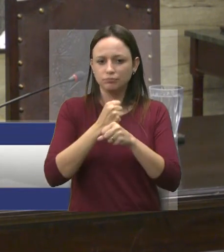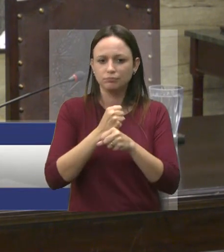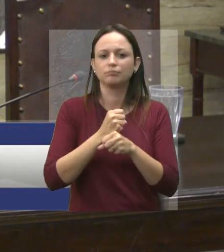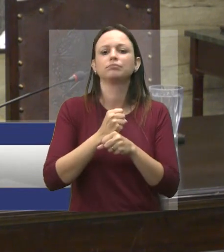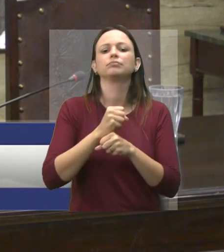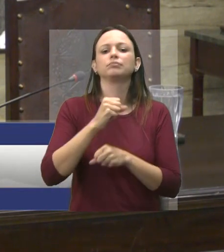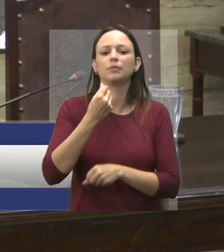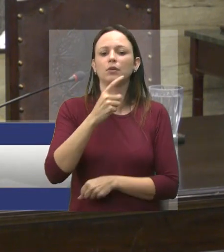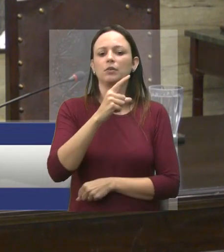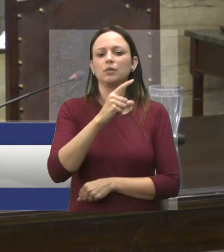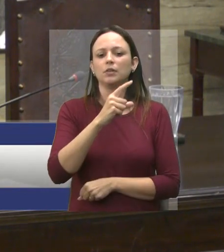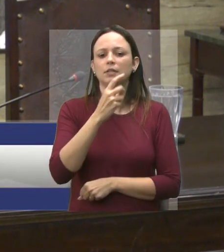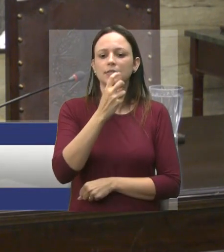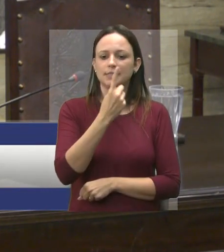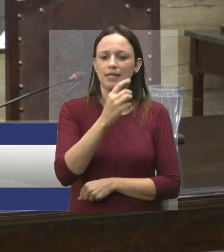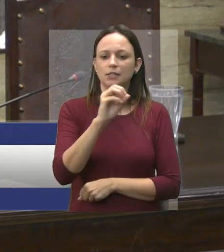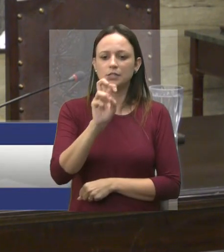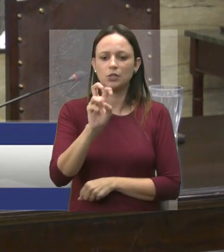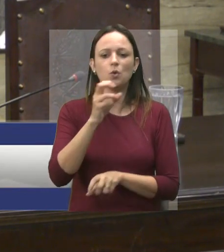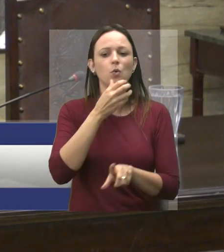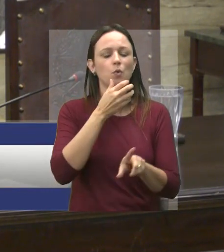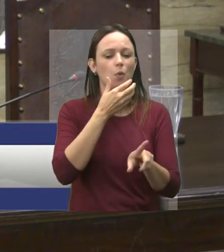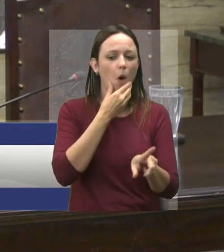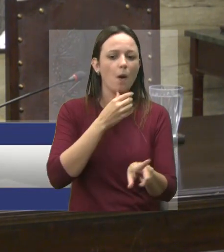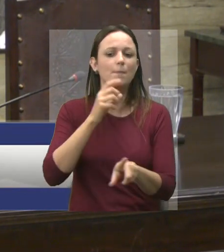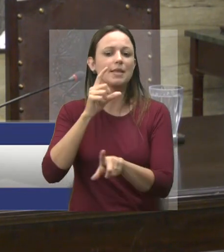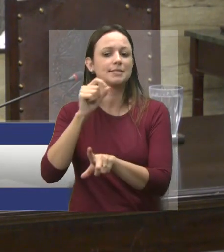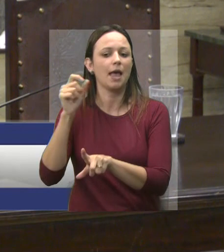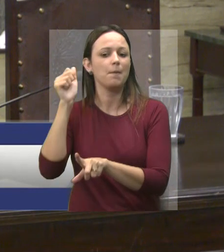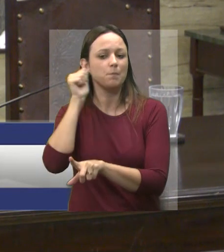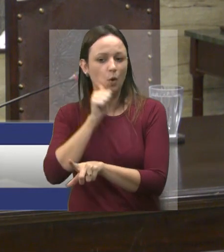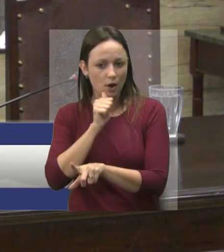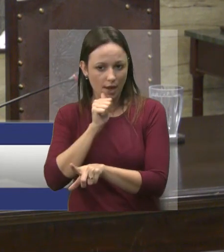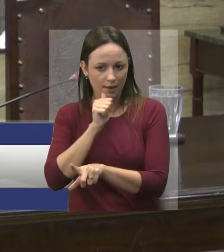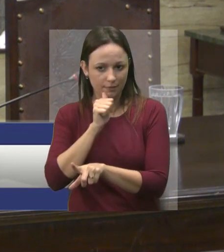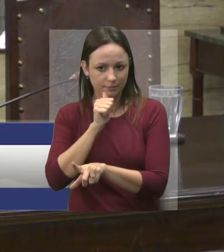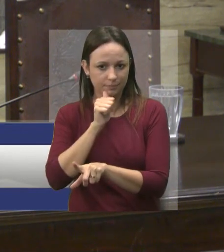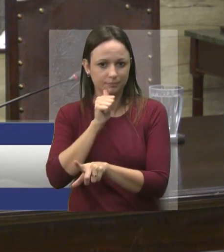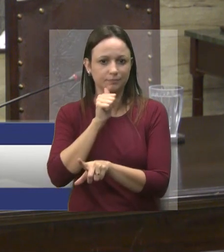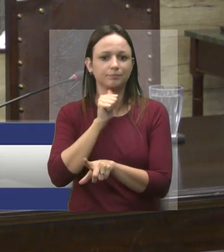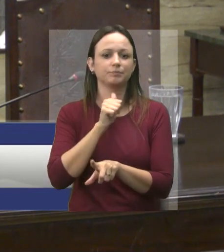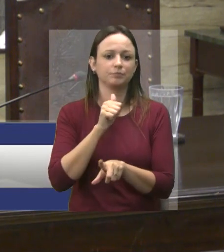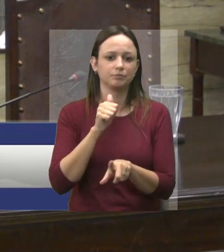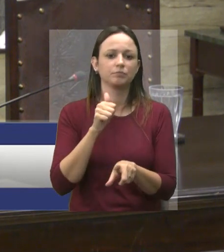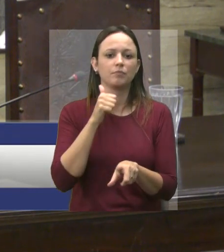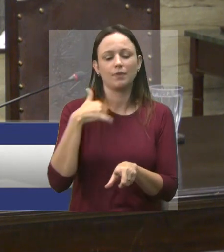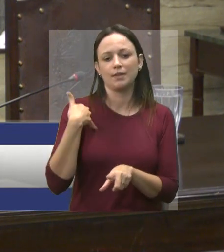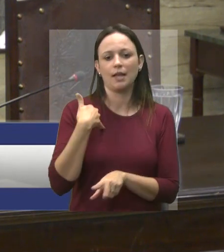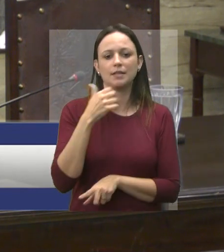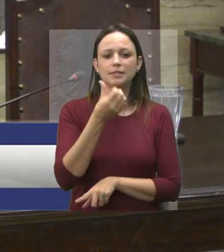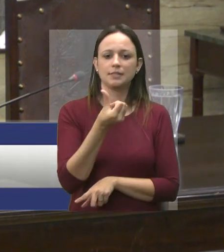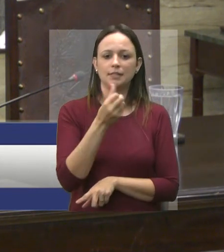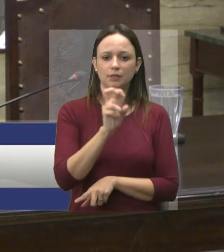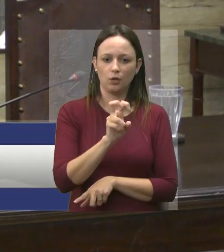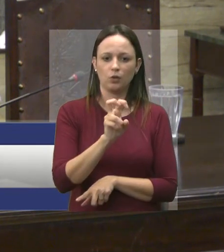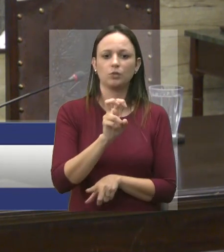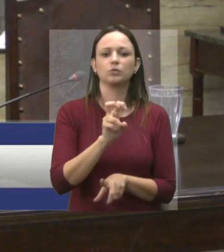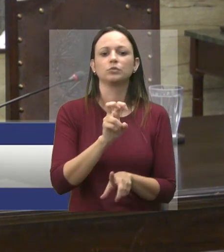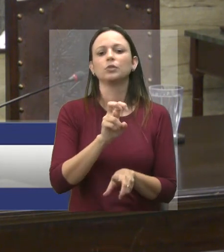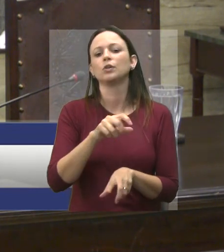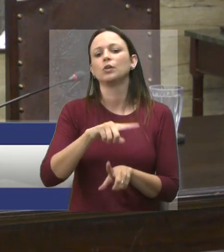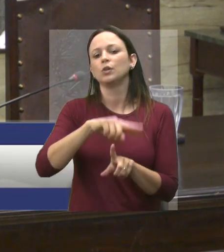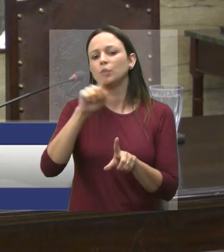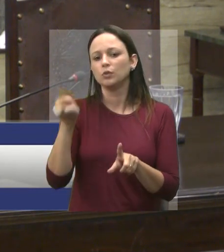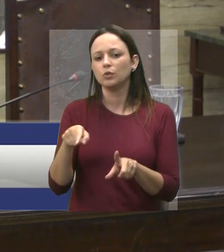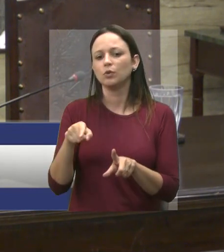mulher. Então, no funcionário público, estaciona a idade com 62 e 57, porém, o